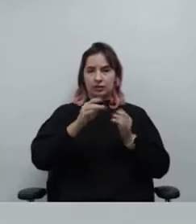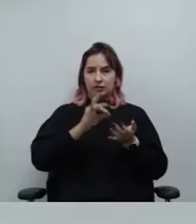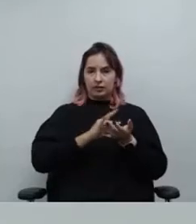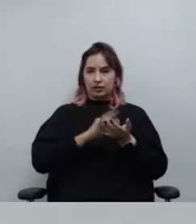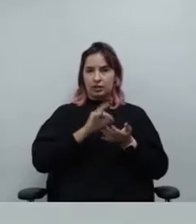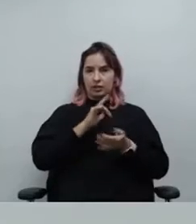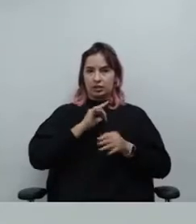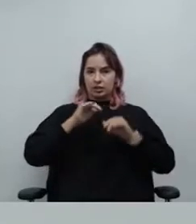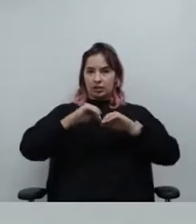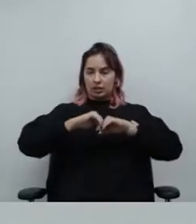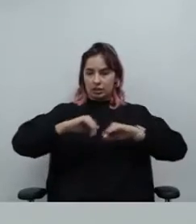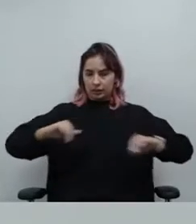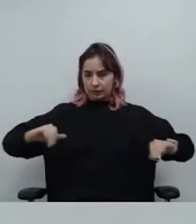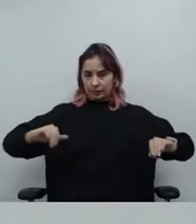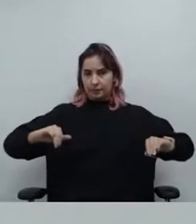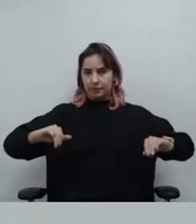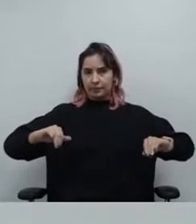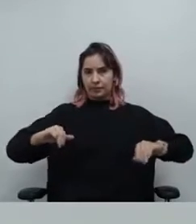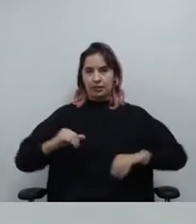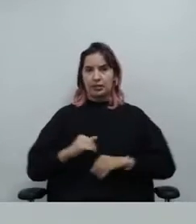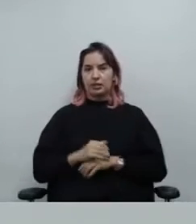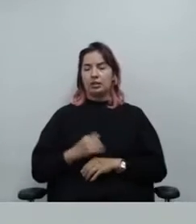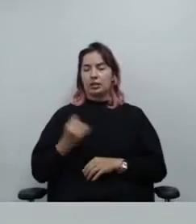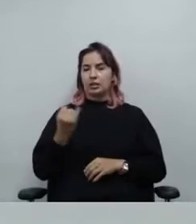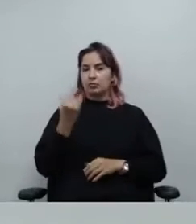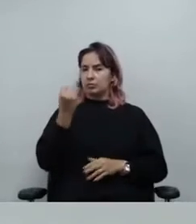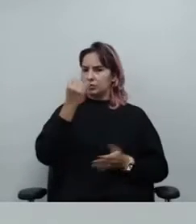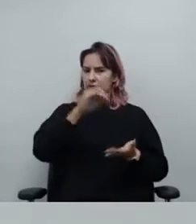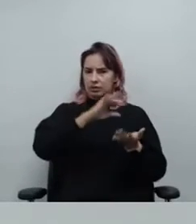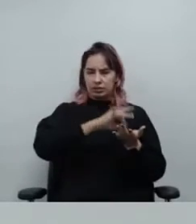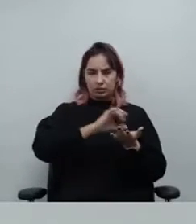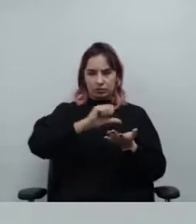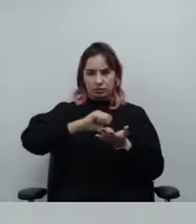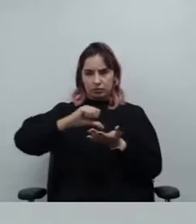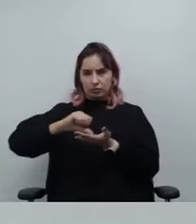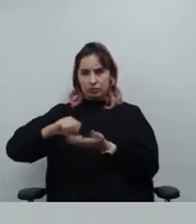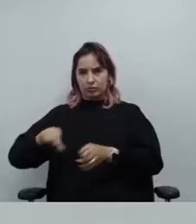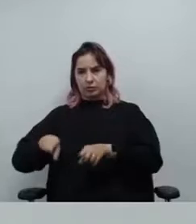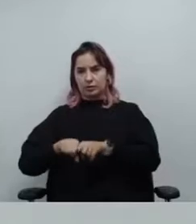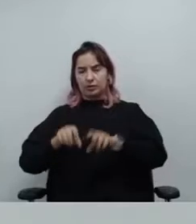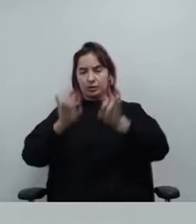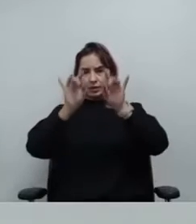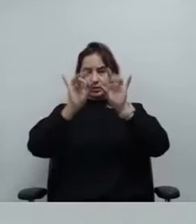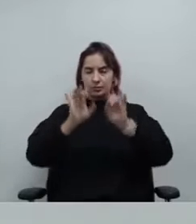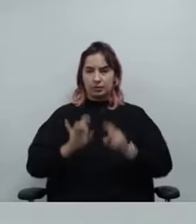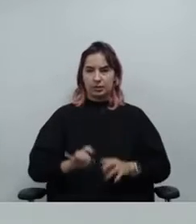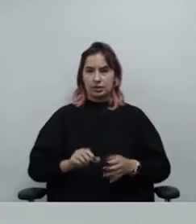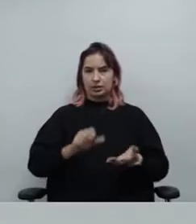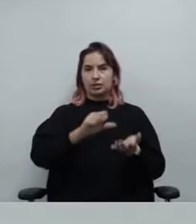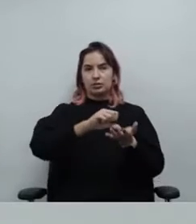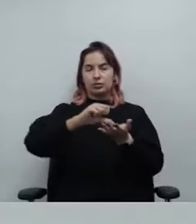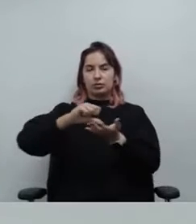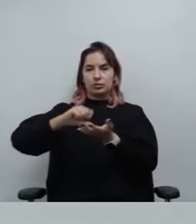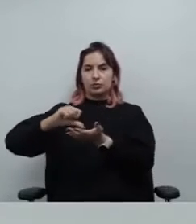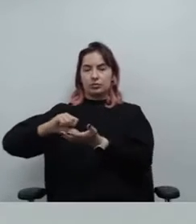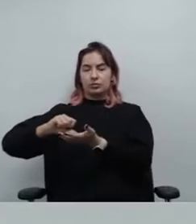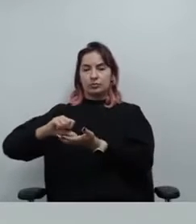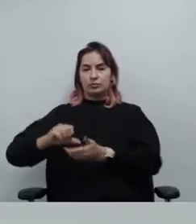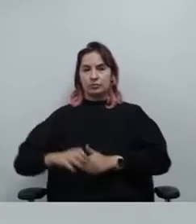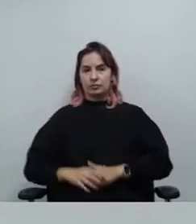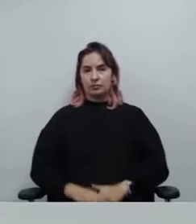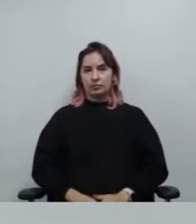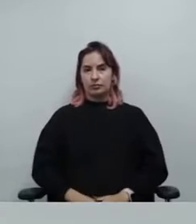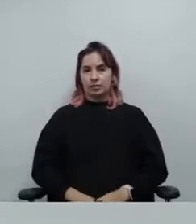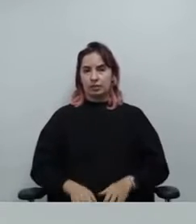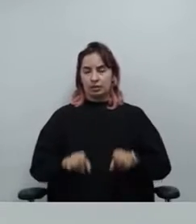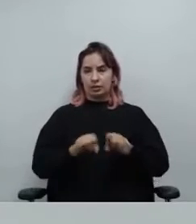desmembramento com uma qualificação aí desse núcleo, com uma especialização desses núcleos, com